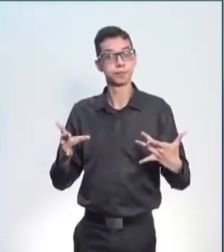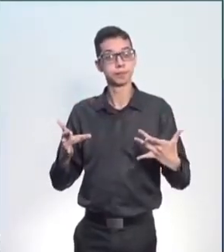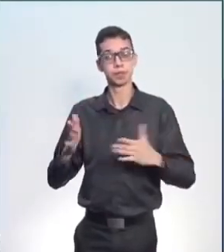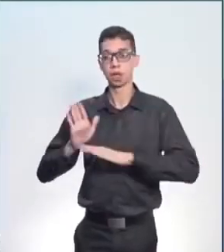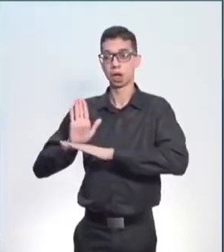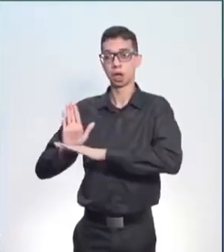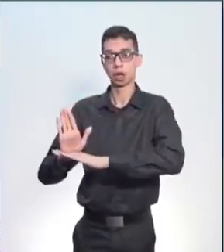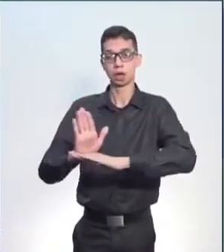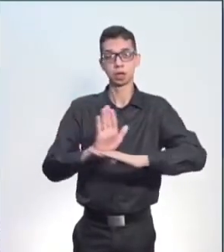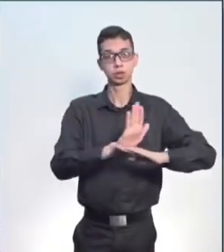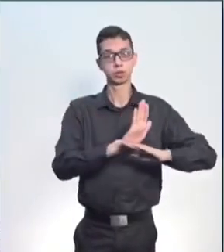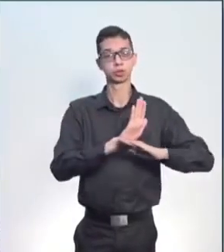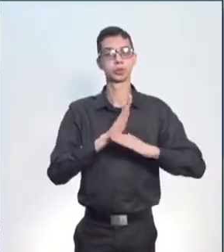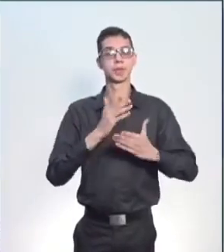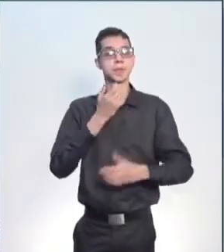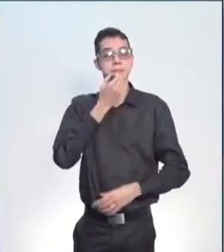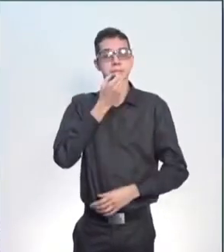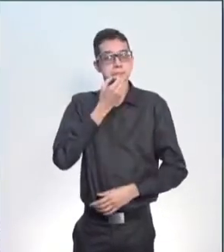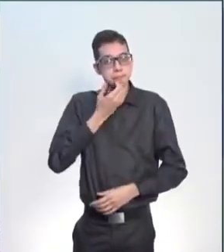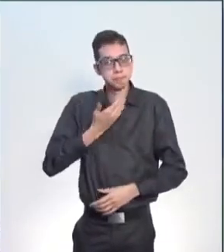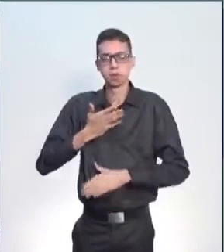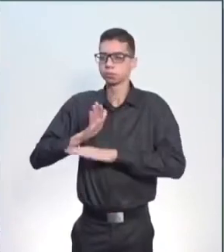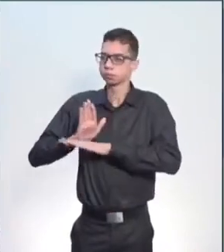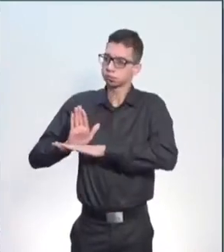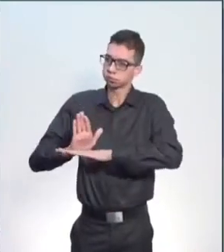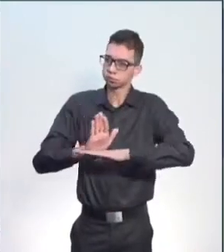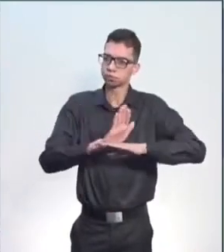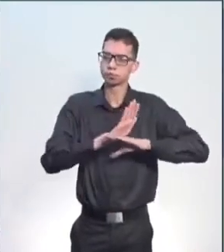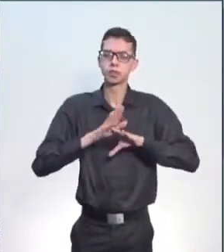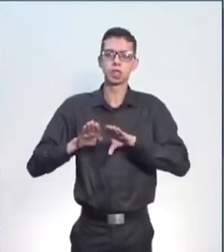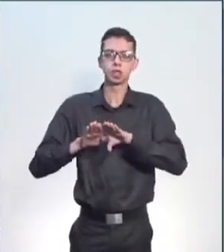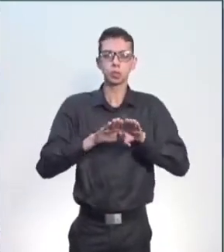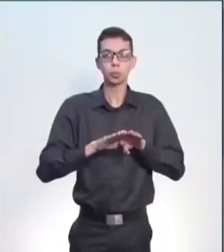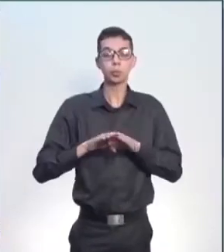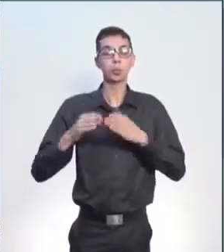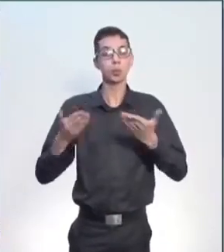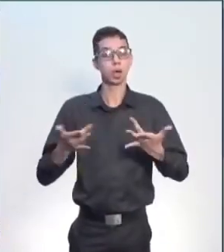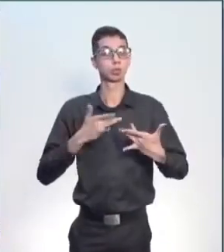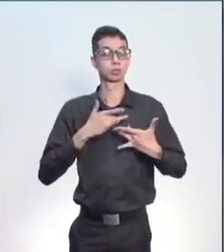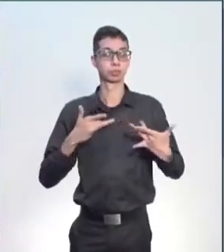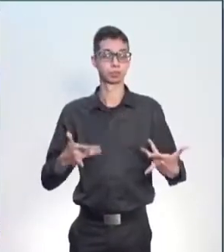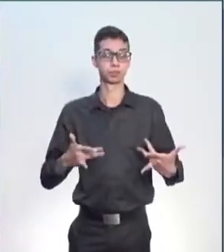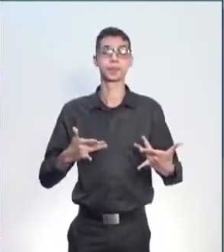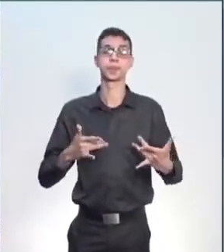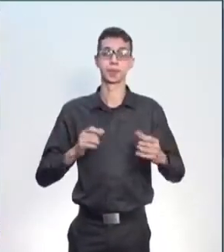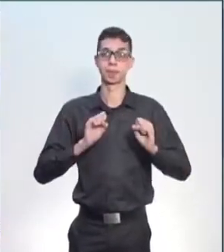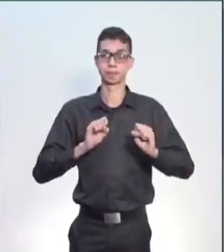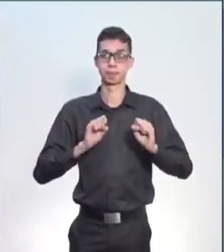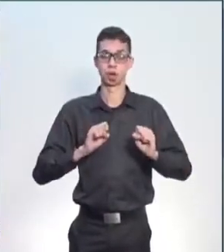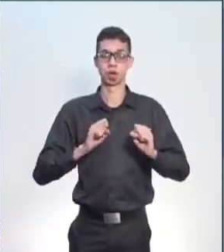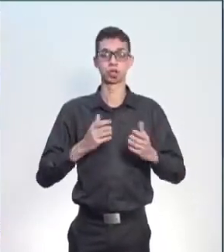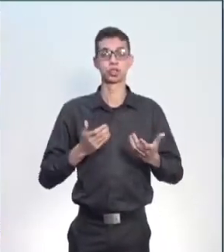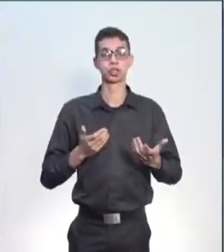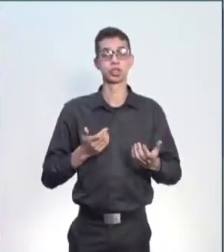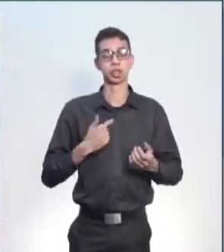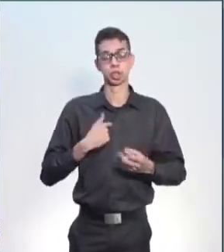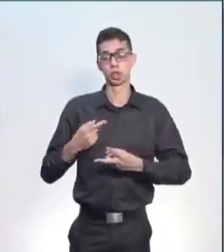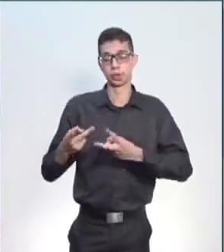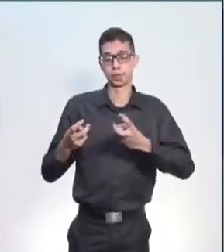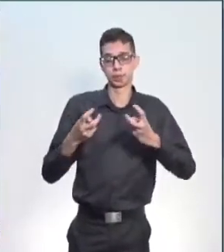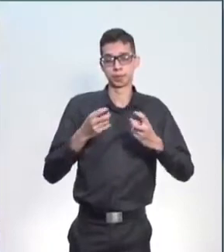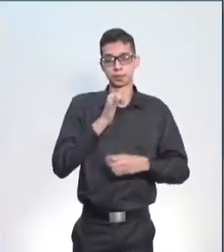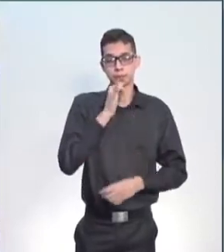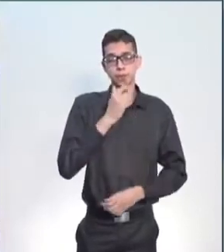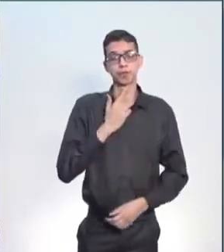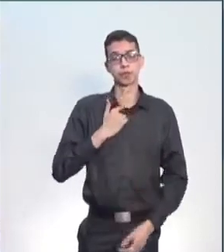Então, a solidariedade, ela pode ser espontânea, eu vejo, me emociono, me solidarizo com a situação de uma ou